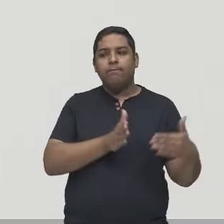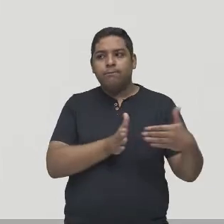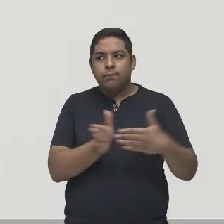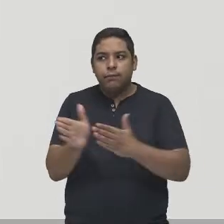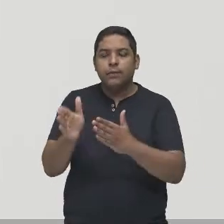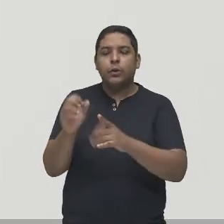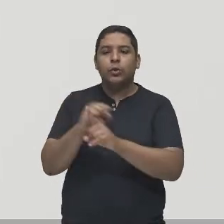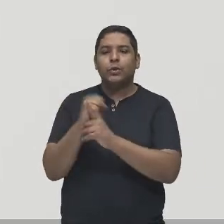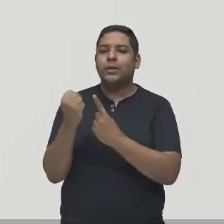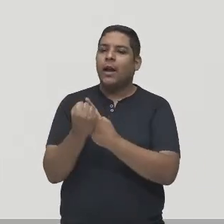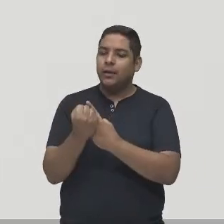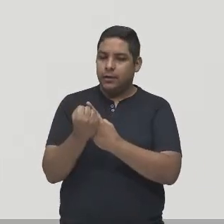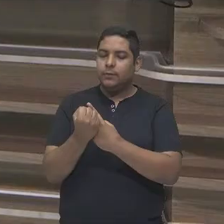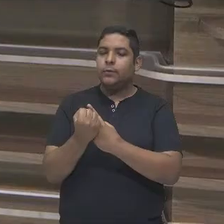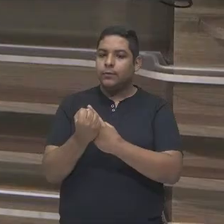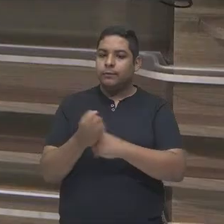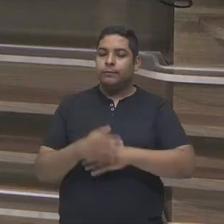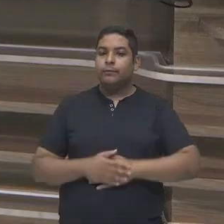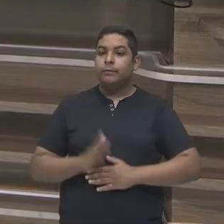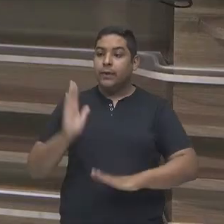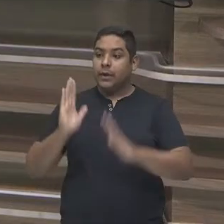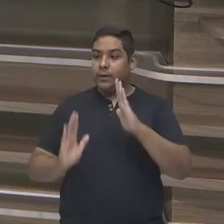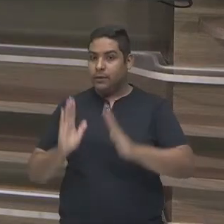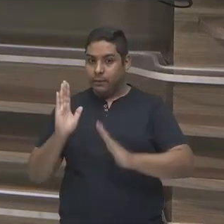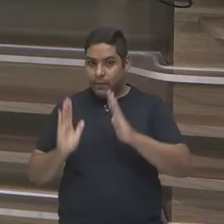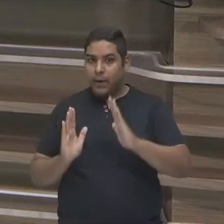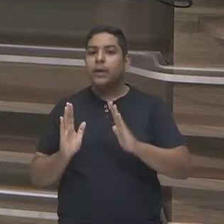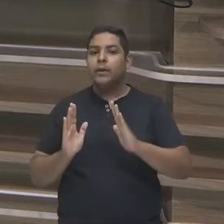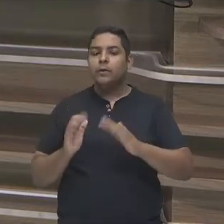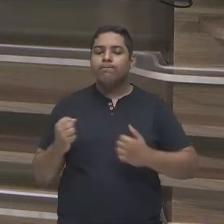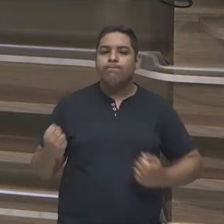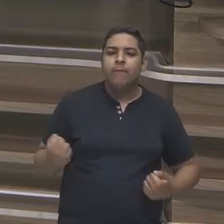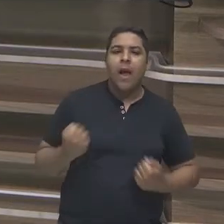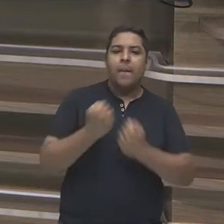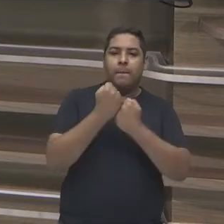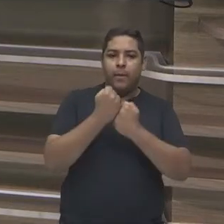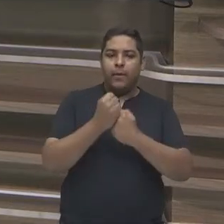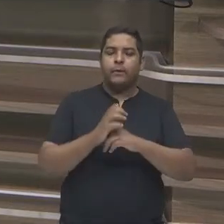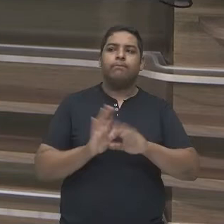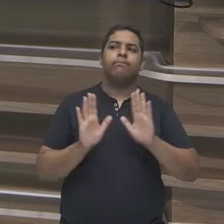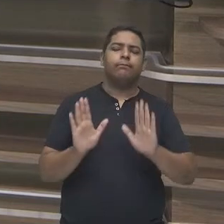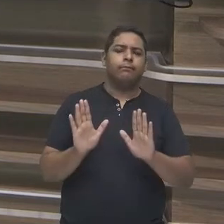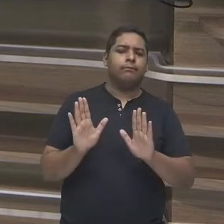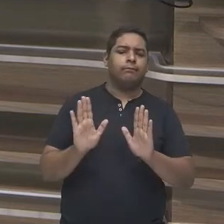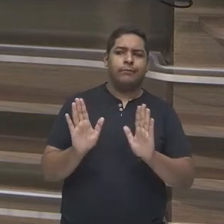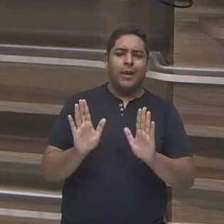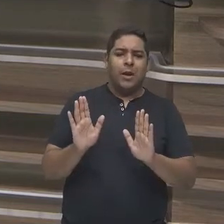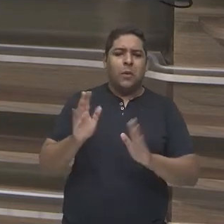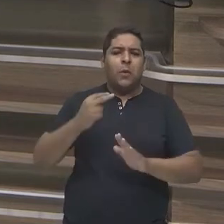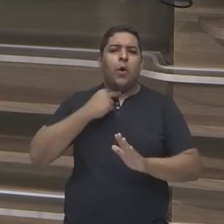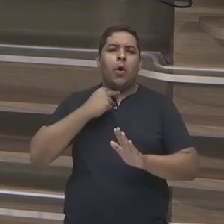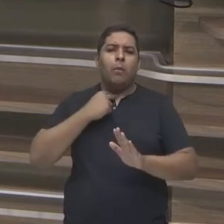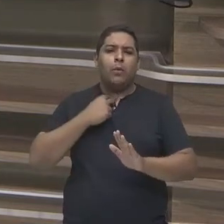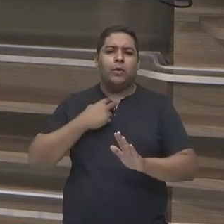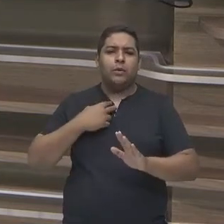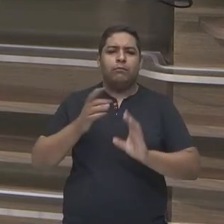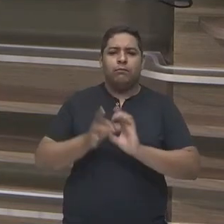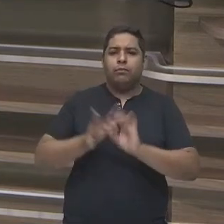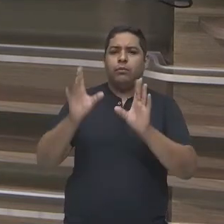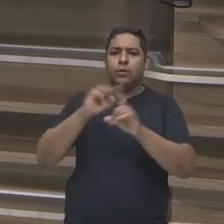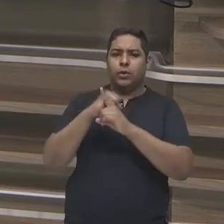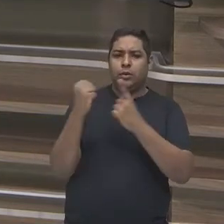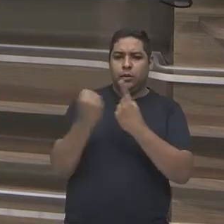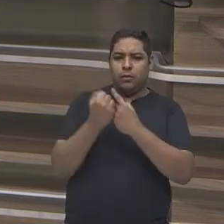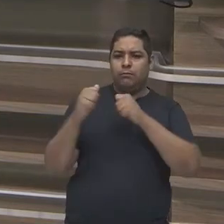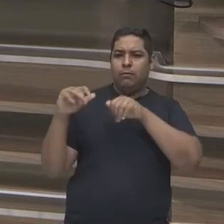foi justamente desse momento que Franco se apoiou. Ele disse, opa, nós não podemos aí permitir essa invasão socialista